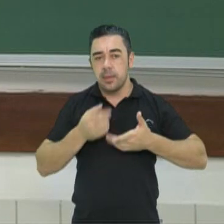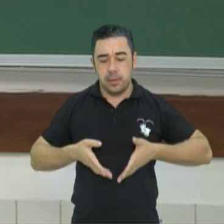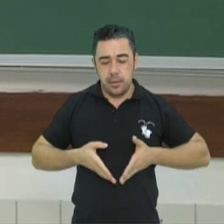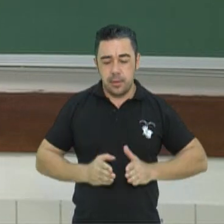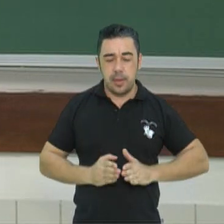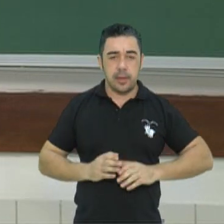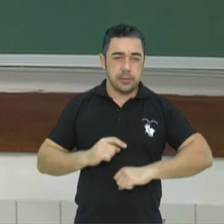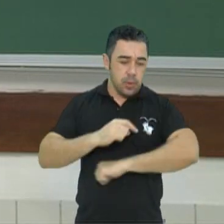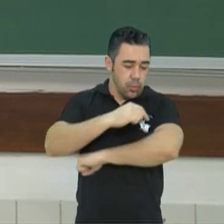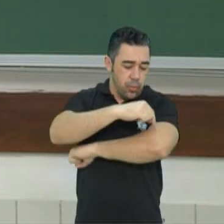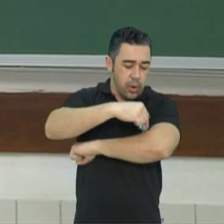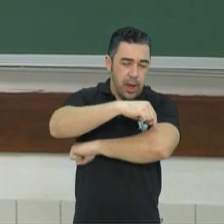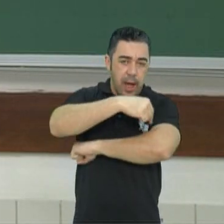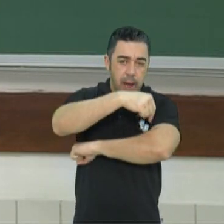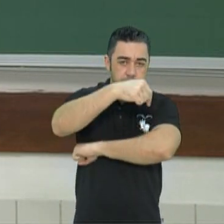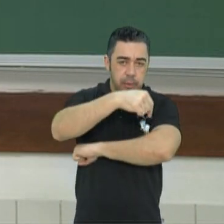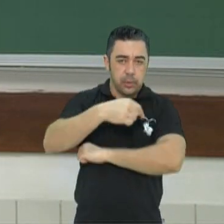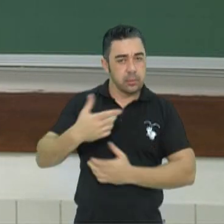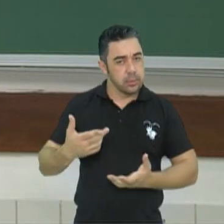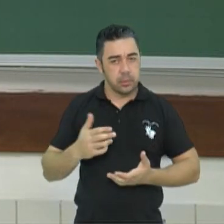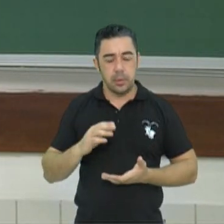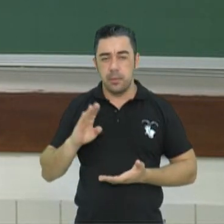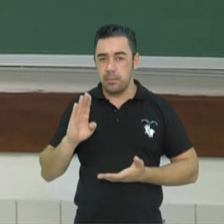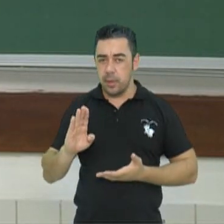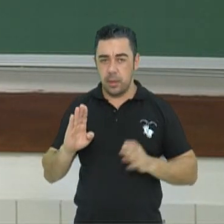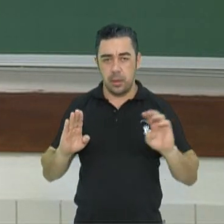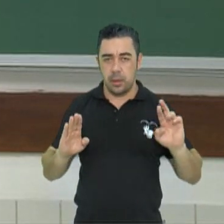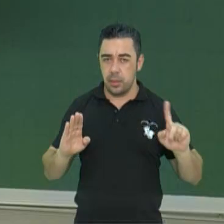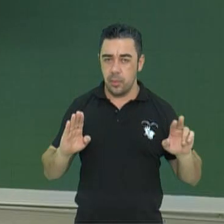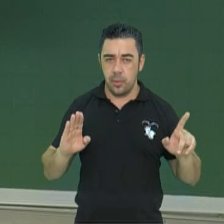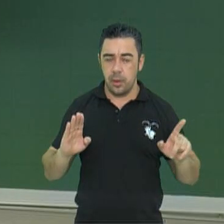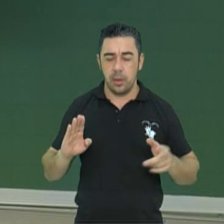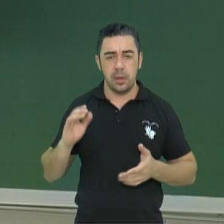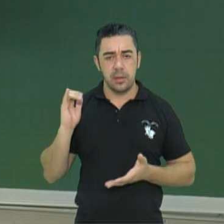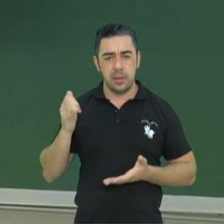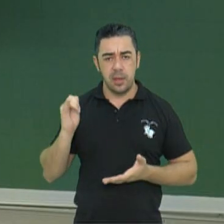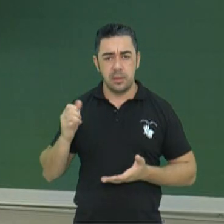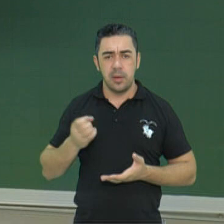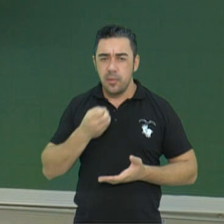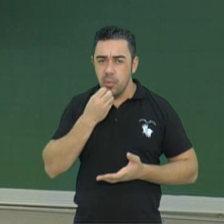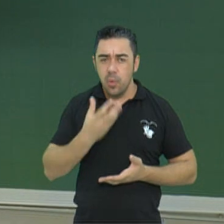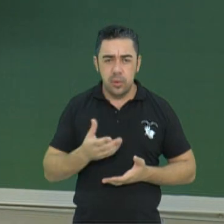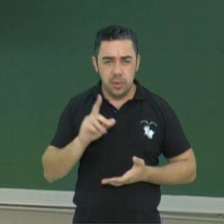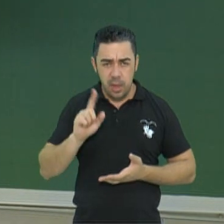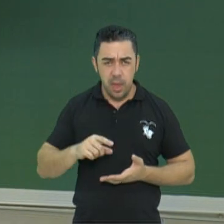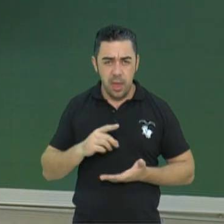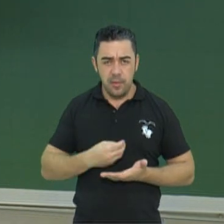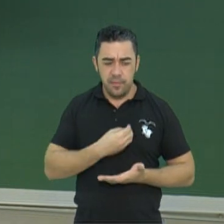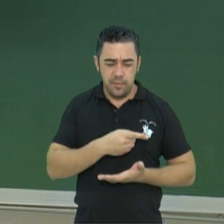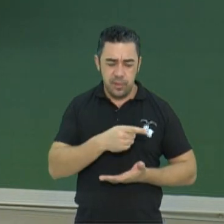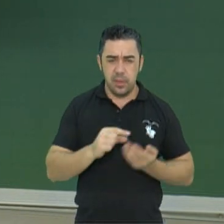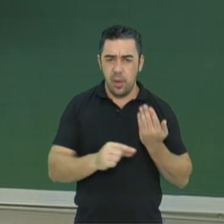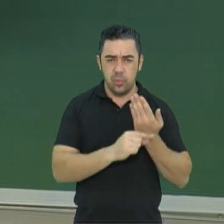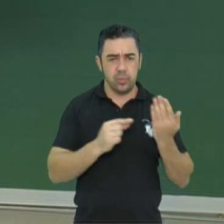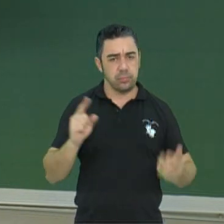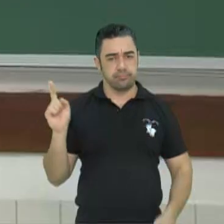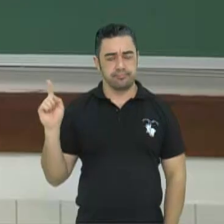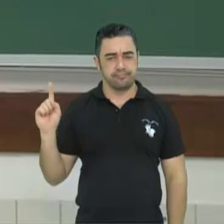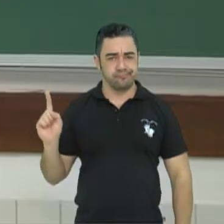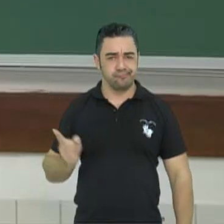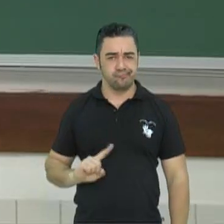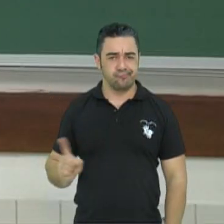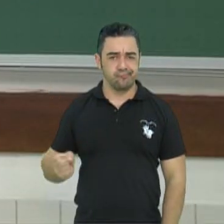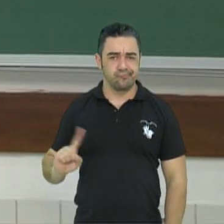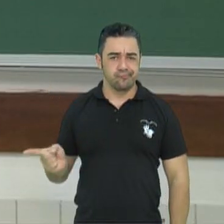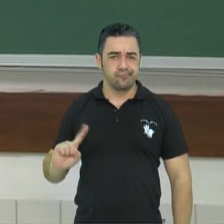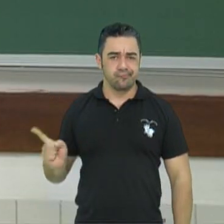numa criança. Letra B não é porque é uma narração que conta a respeito da vida do autor. Em nenhum momento